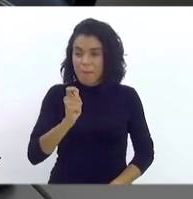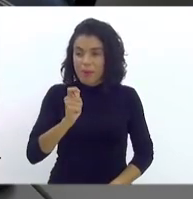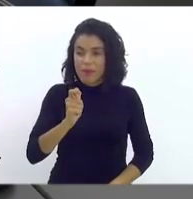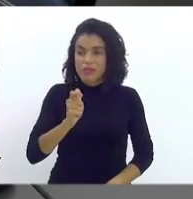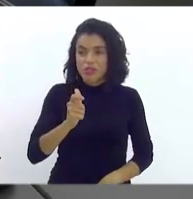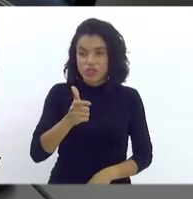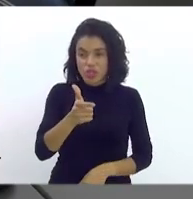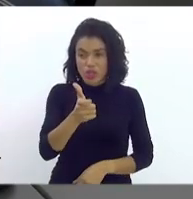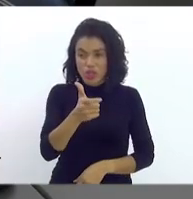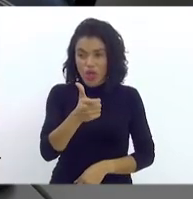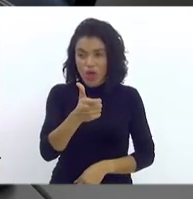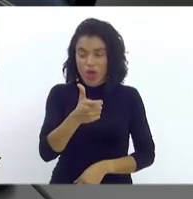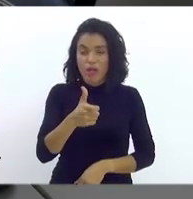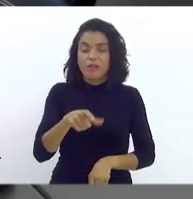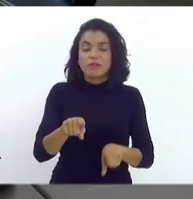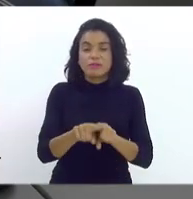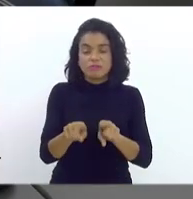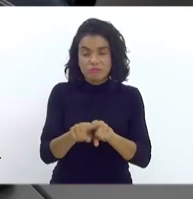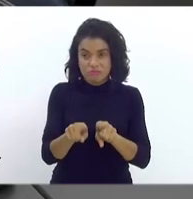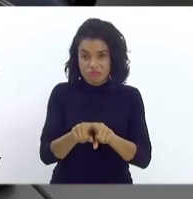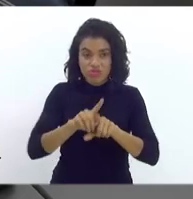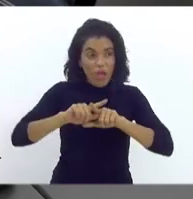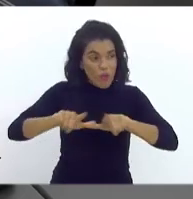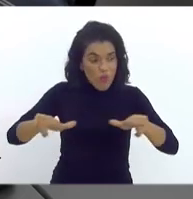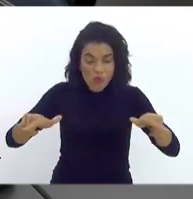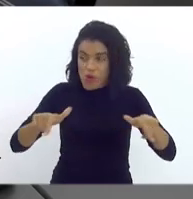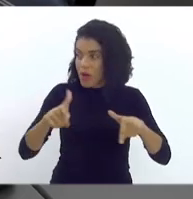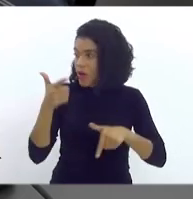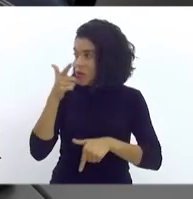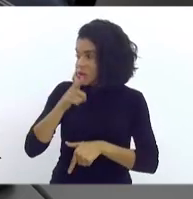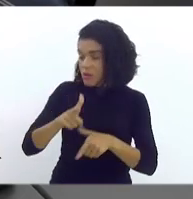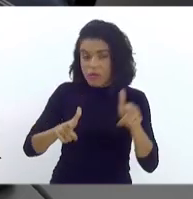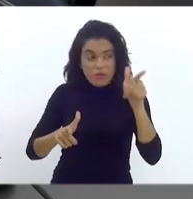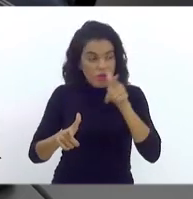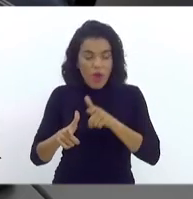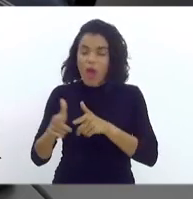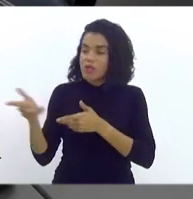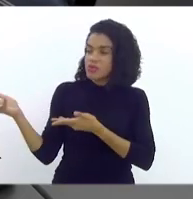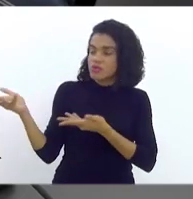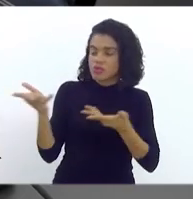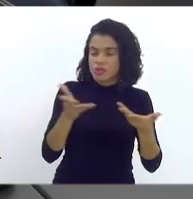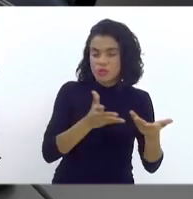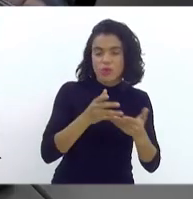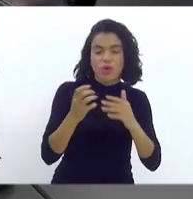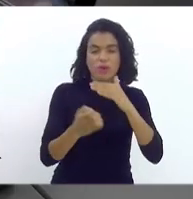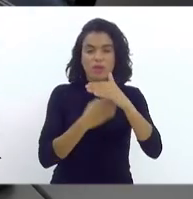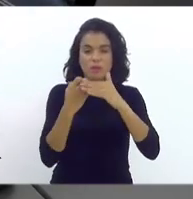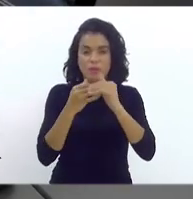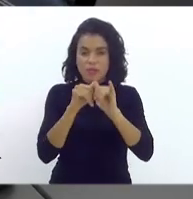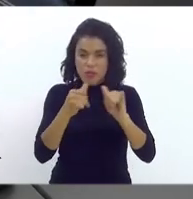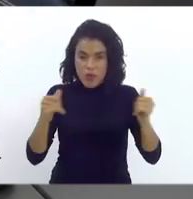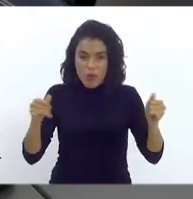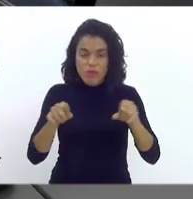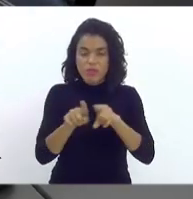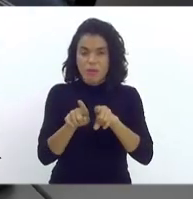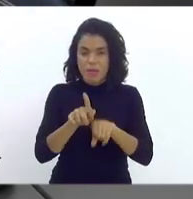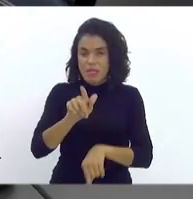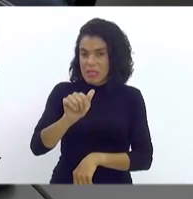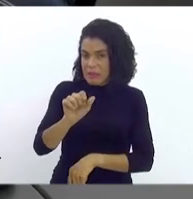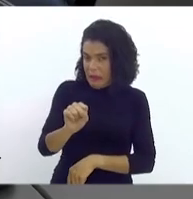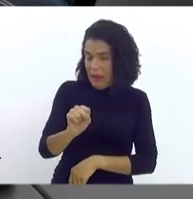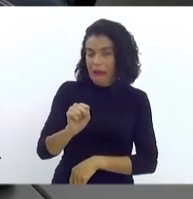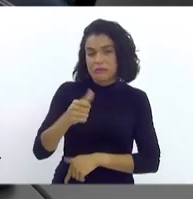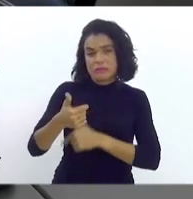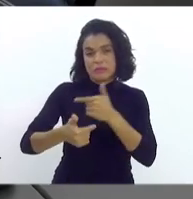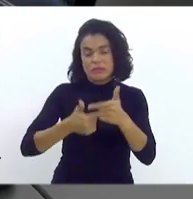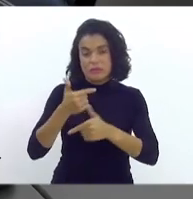campo em paz, a gente chamou as concessionárias, a Light e a Naturgy, que foram lá fazer o trabalho deles,